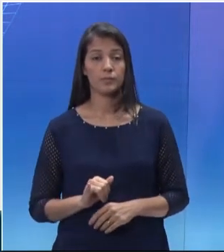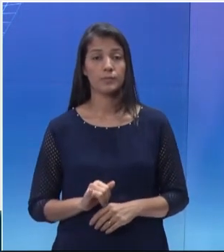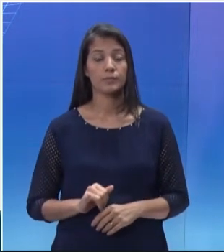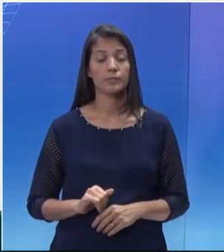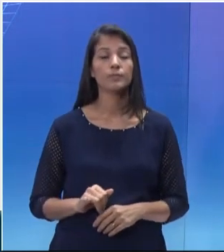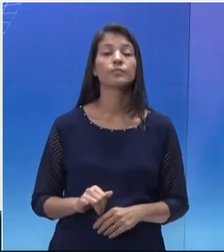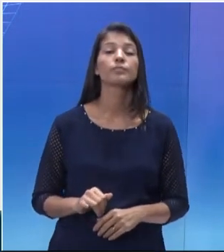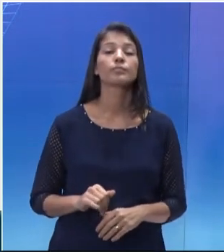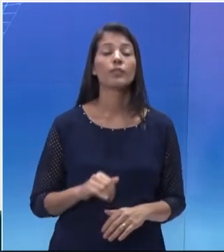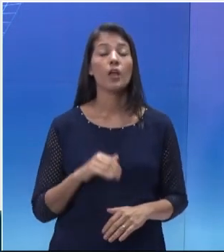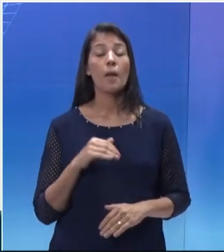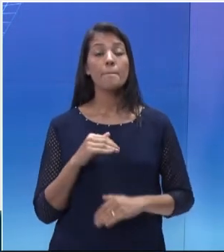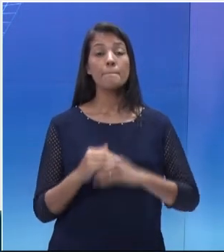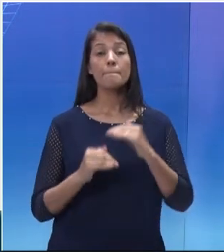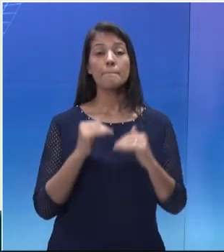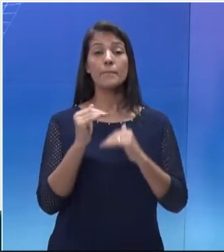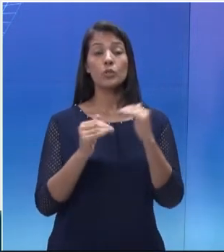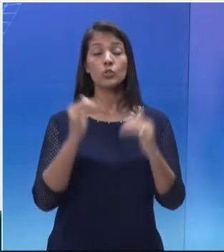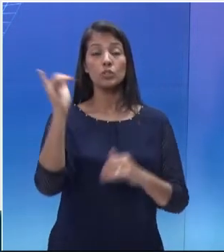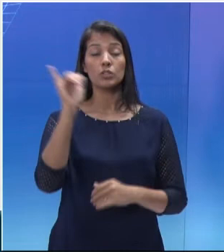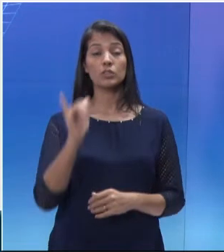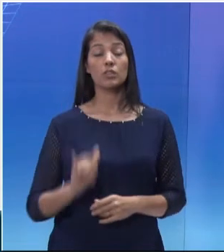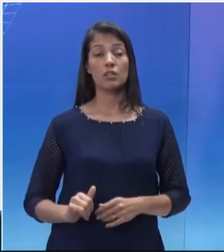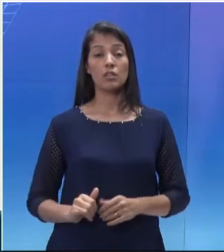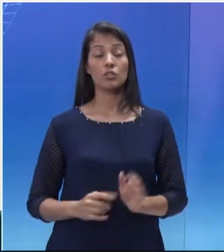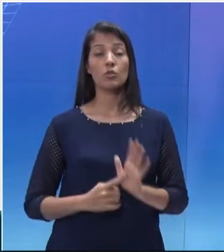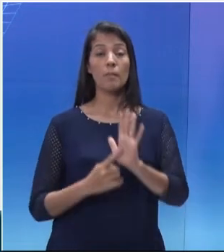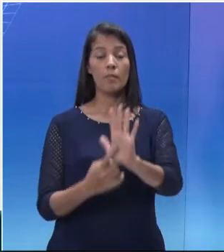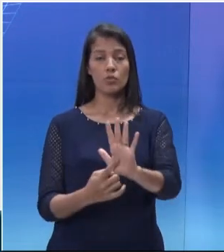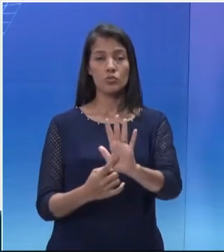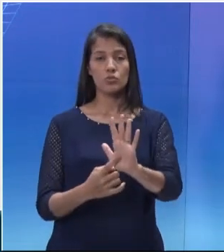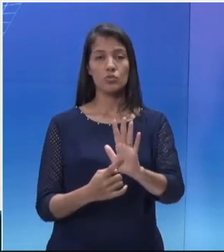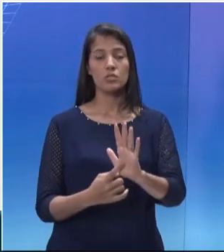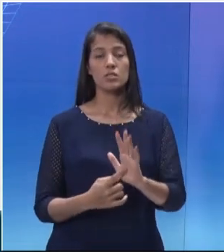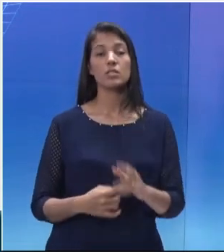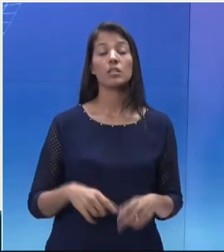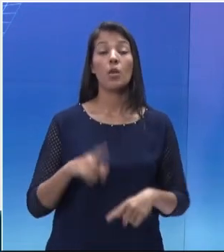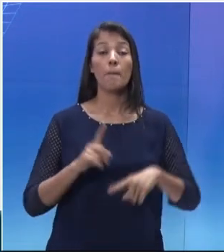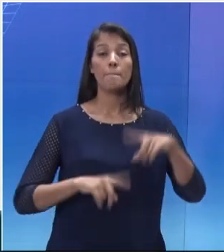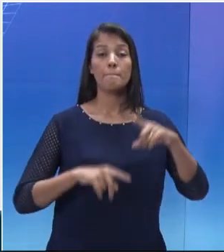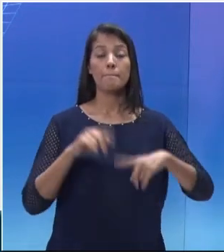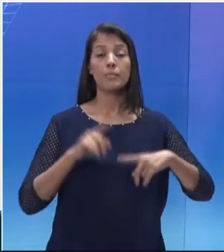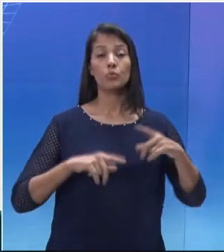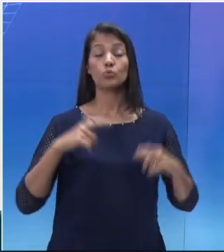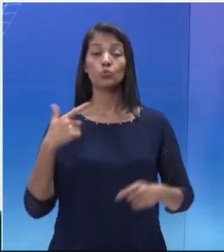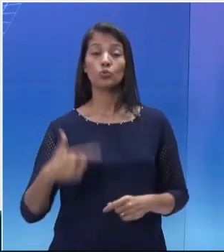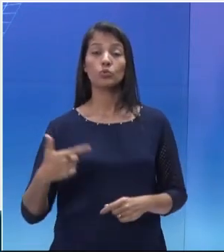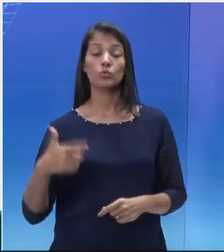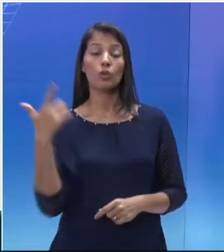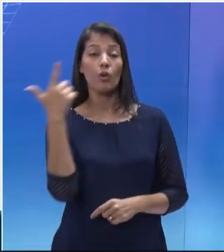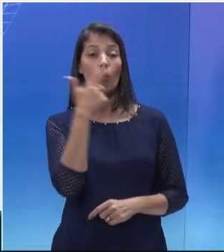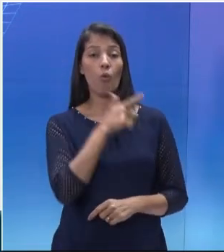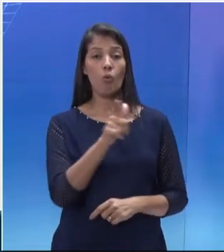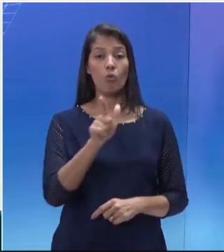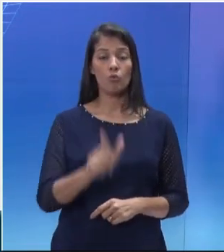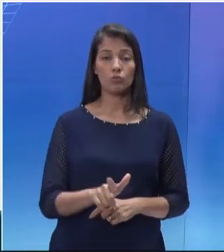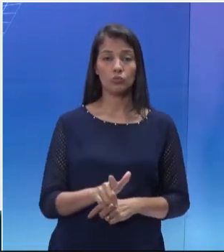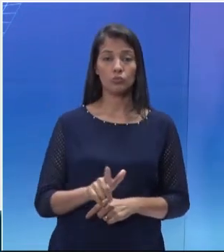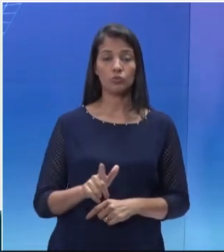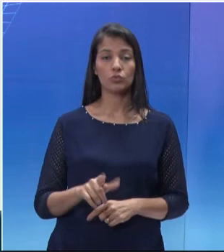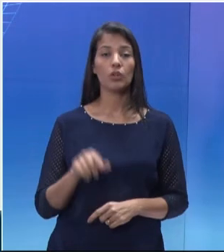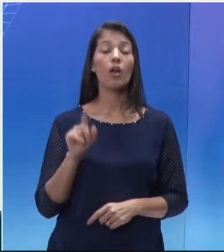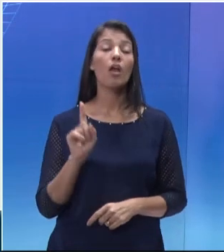aí. No processo eletrolítico ilustrado, o produto secundário obtido é o... Ok, aí